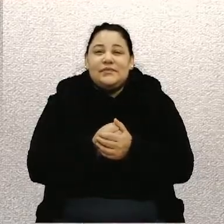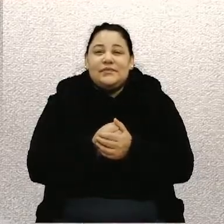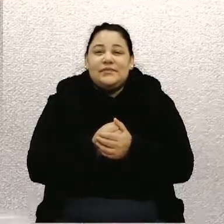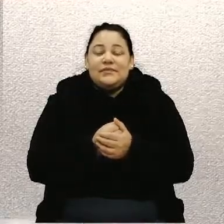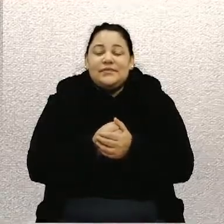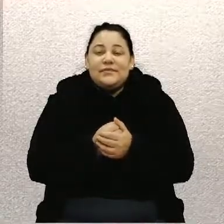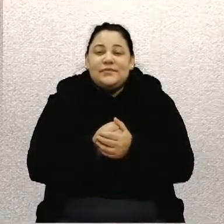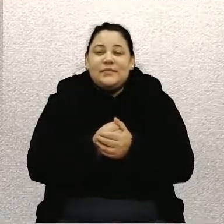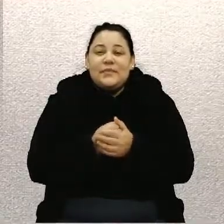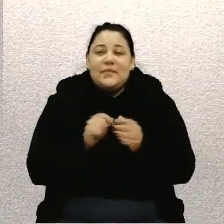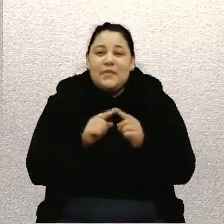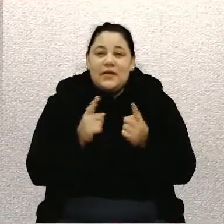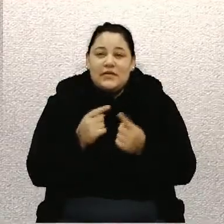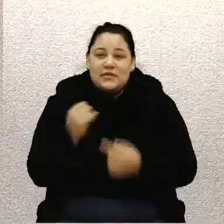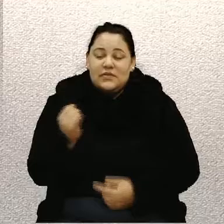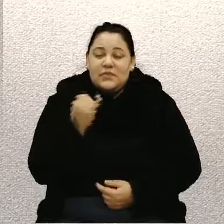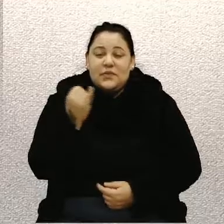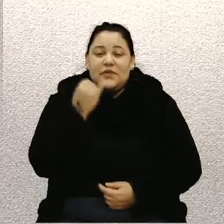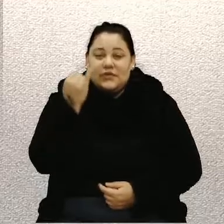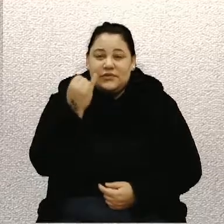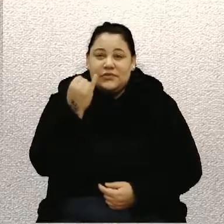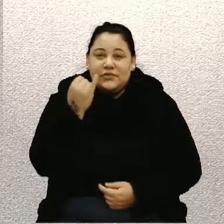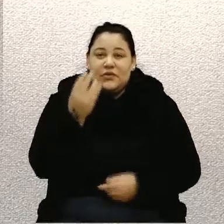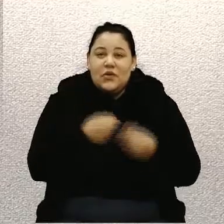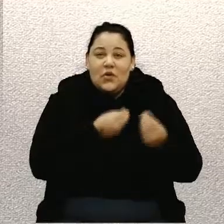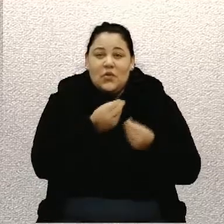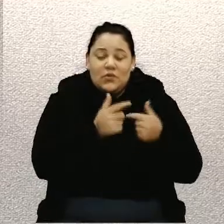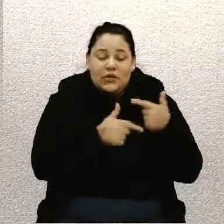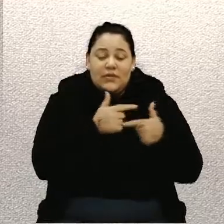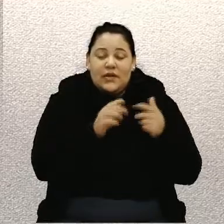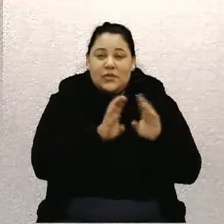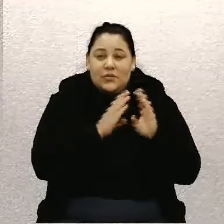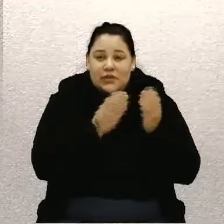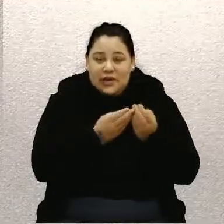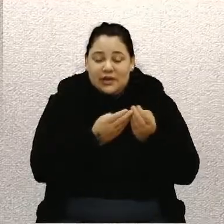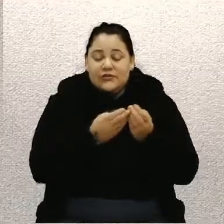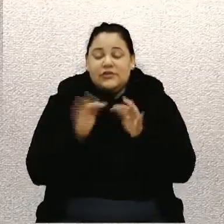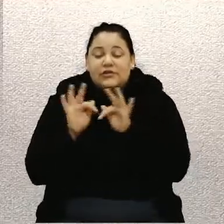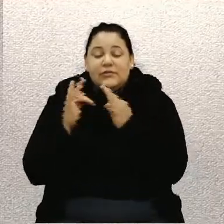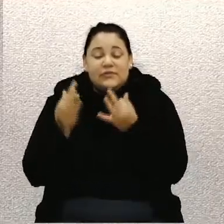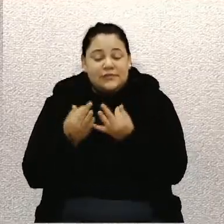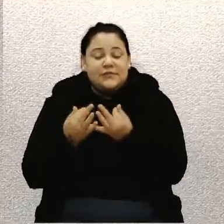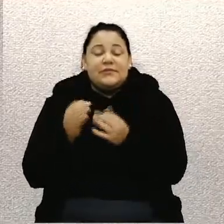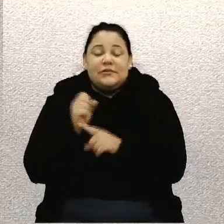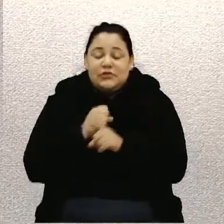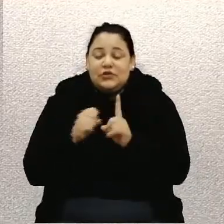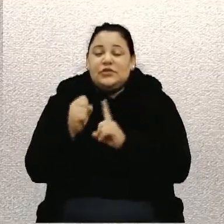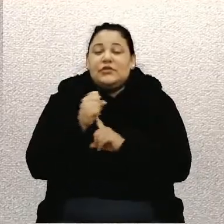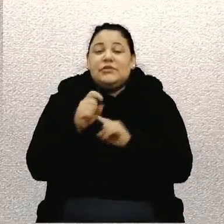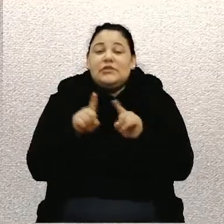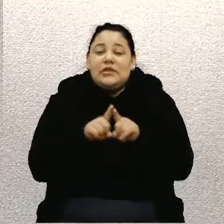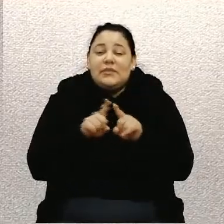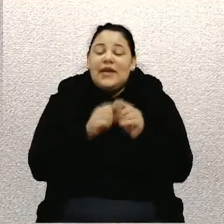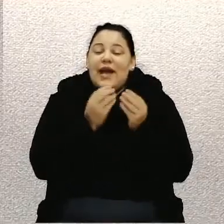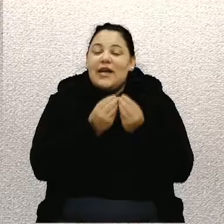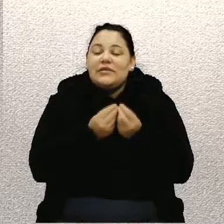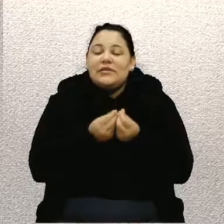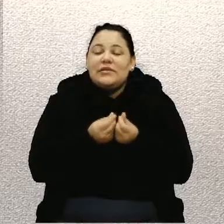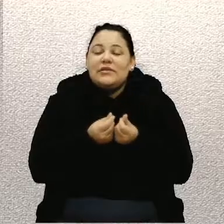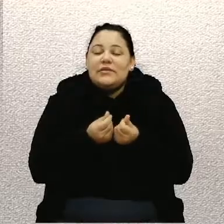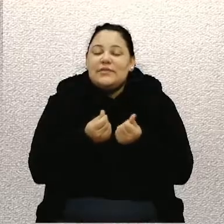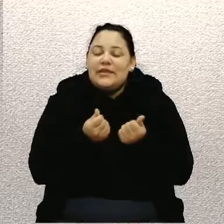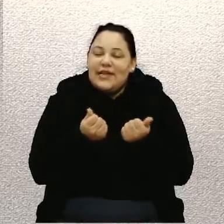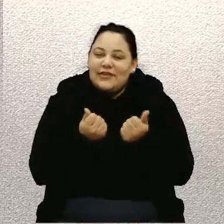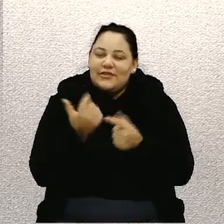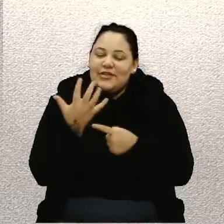importante o trabalho comunitário dessa família e o trabalho social e também a sensibilidade desse grande artista